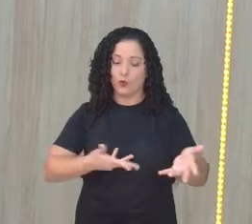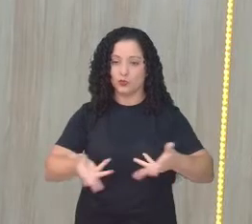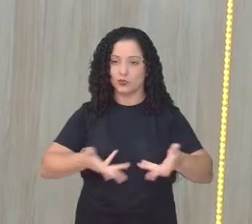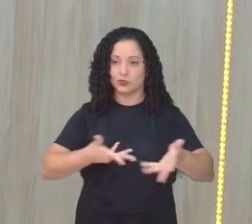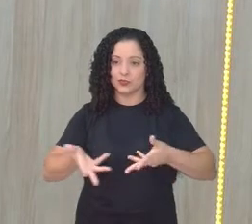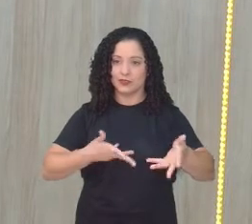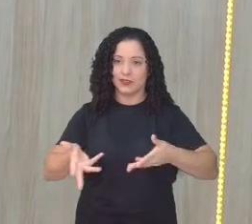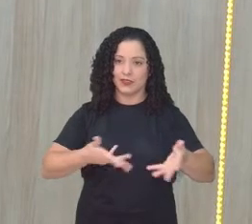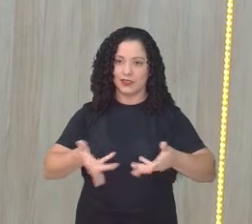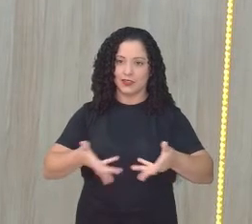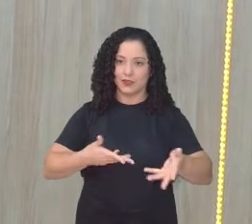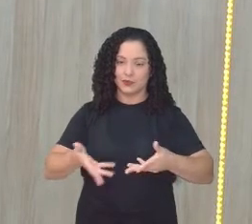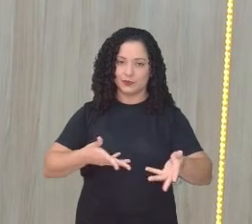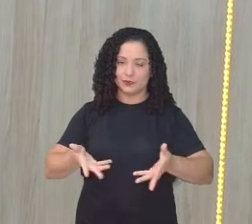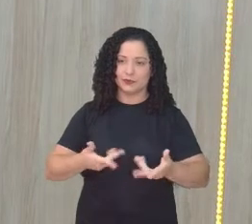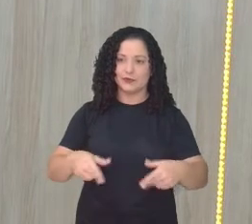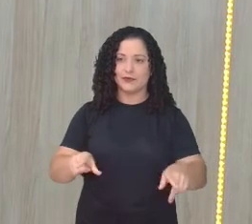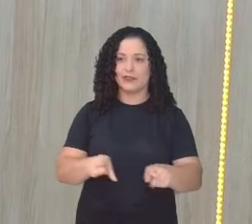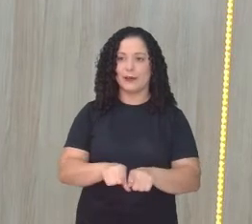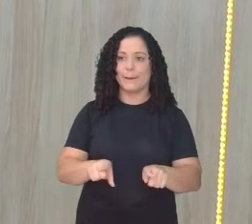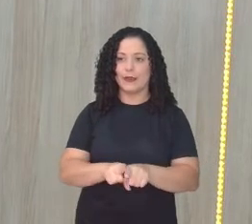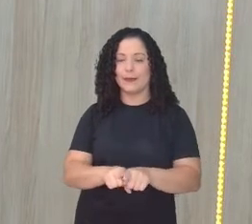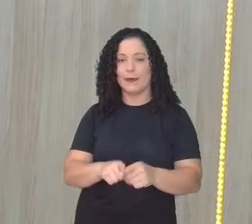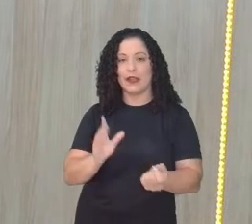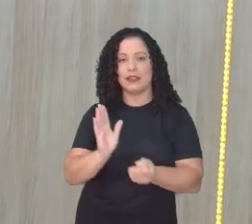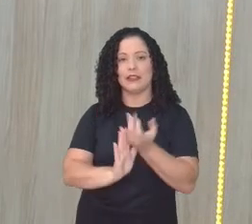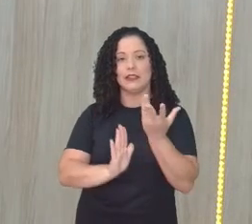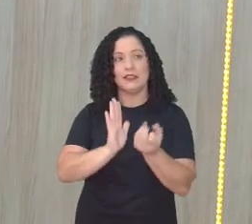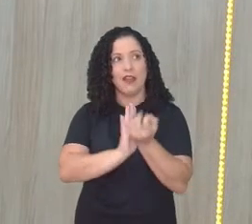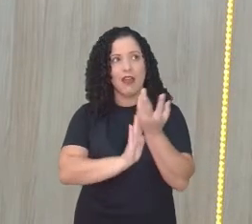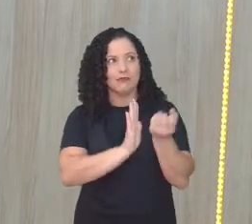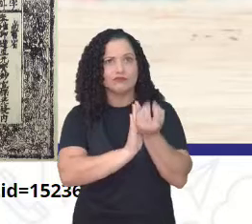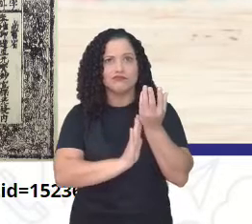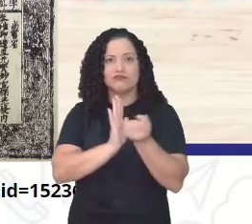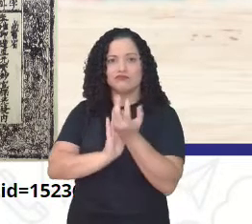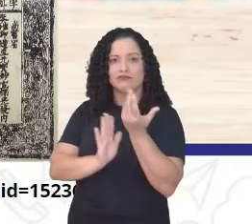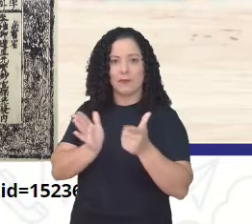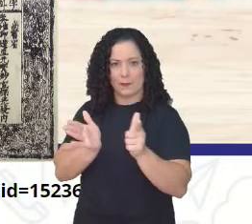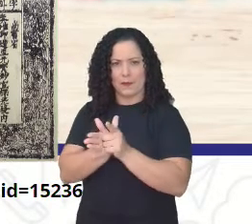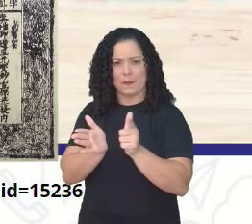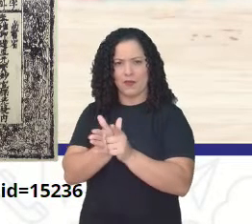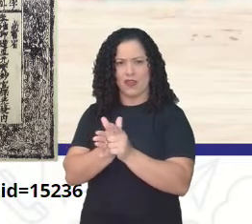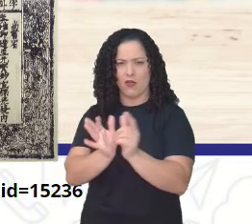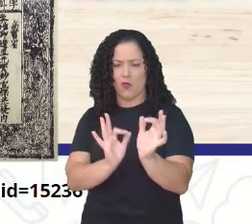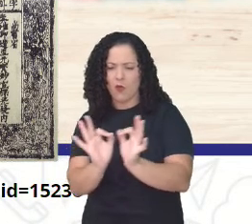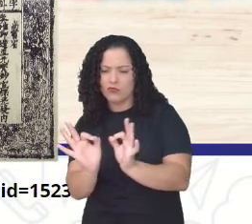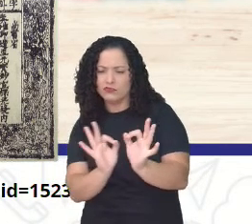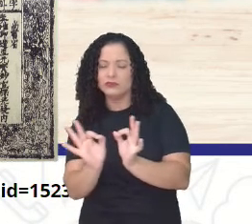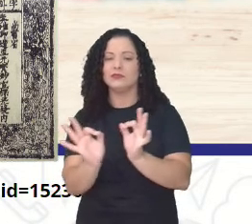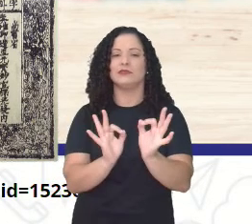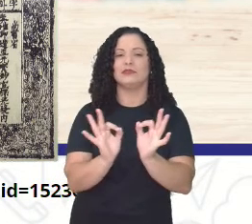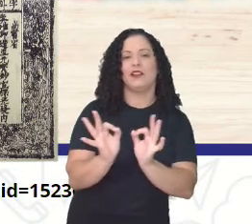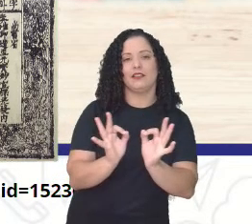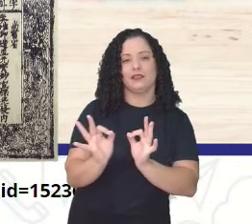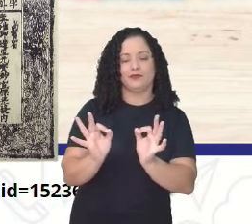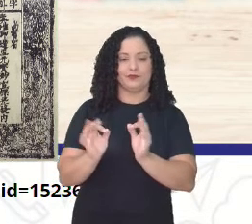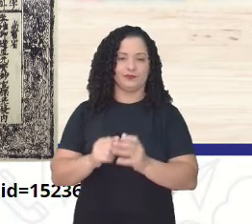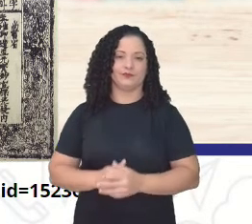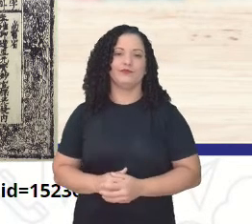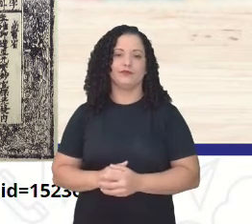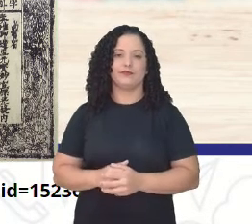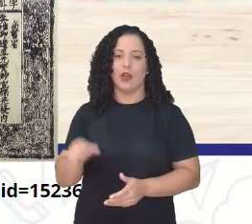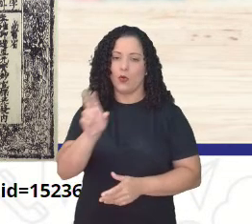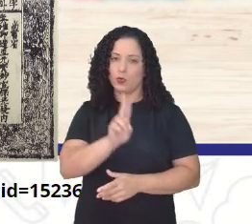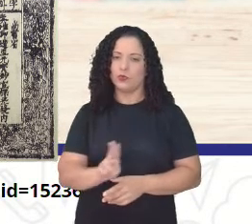certo? Mas para montagem, né, do papel, né, para utilização do papel,